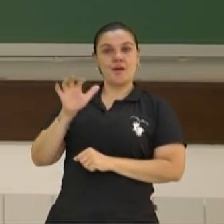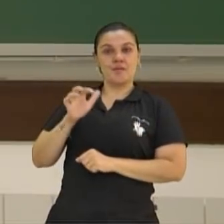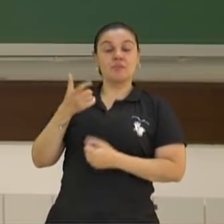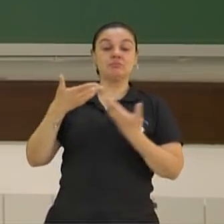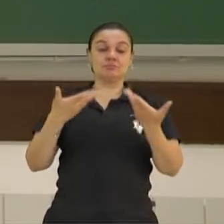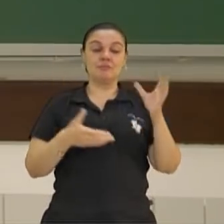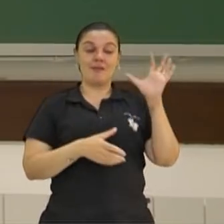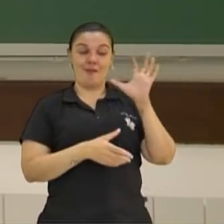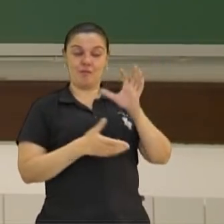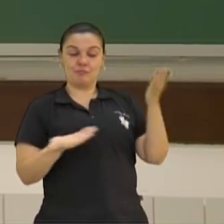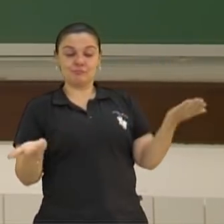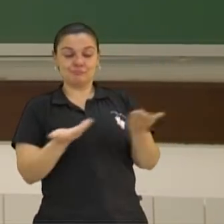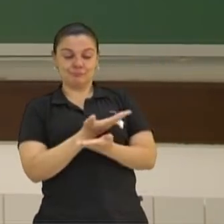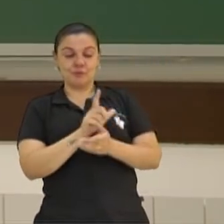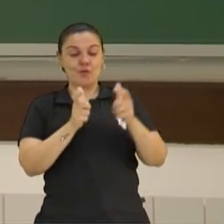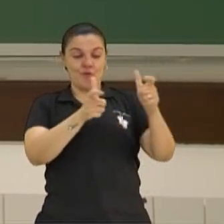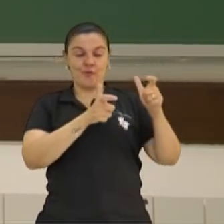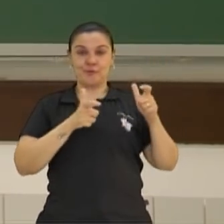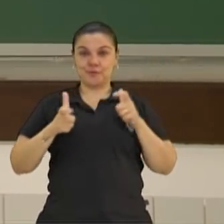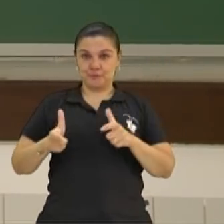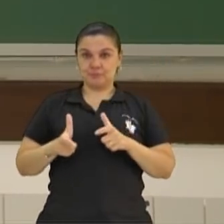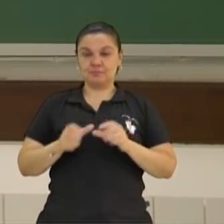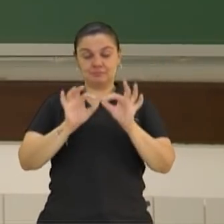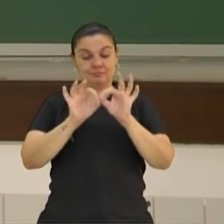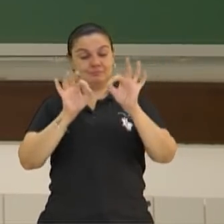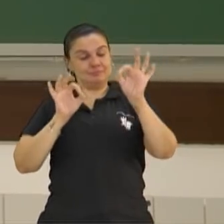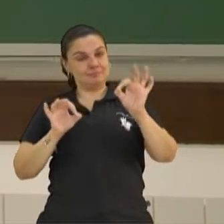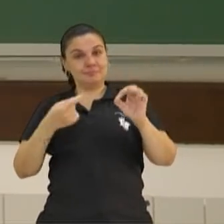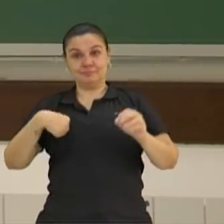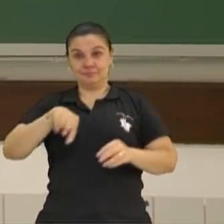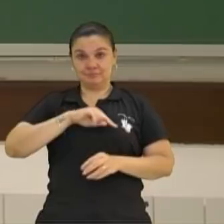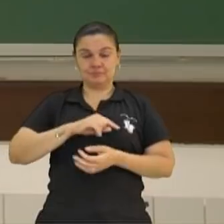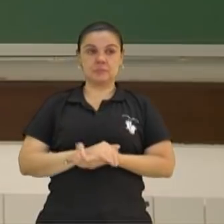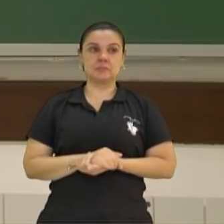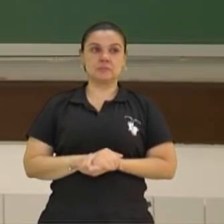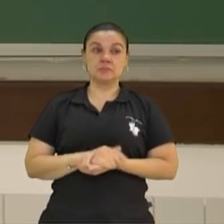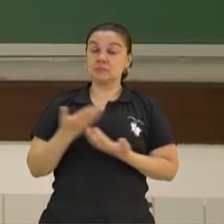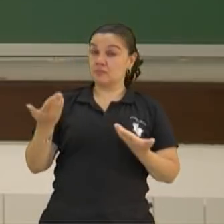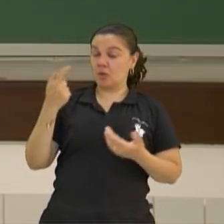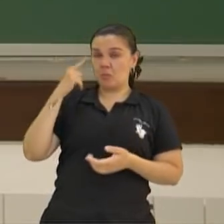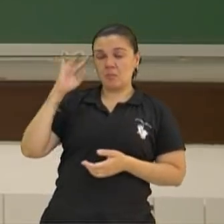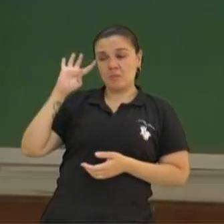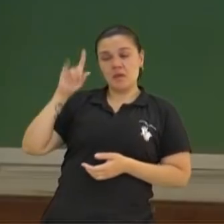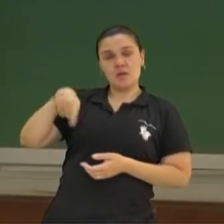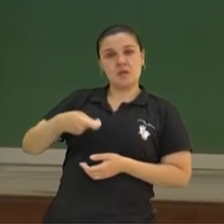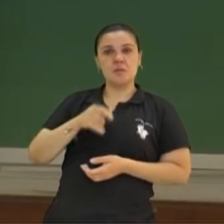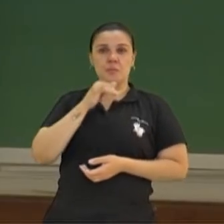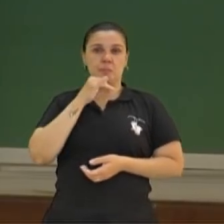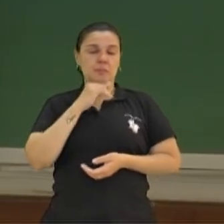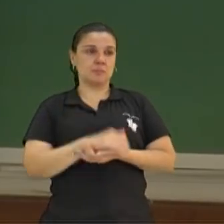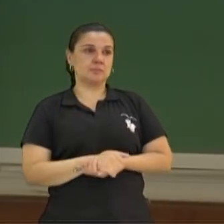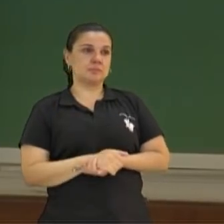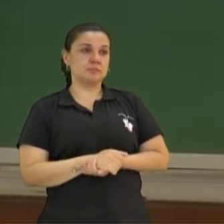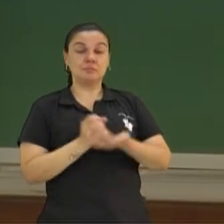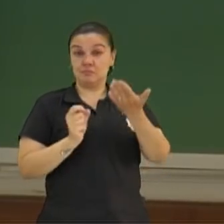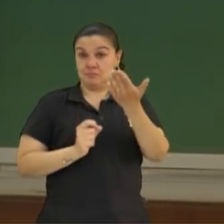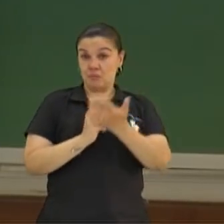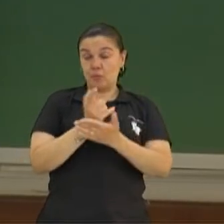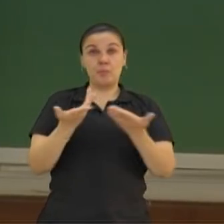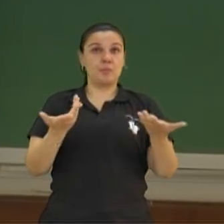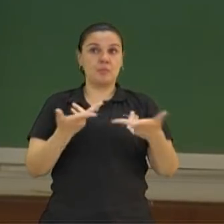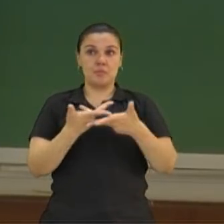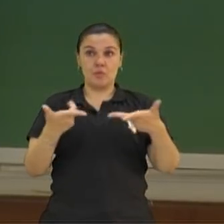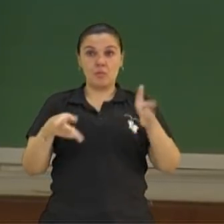e influenciando outras áreas que estão distantes de nós. A gente pode pensar quando, por exemplo, estamos comprando os produtos que